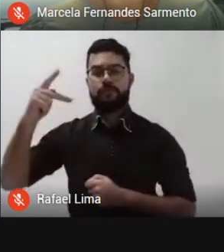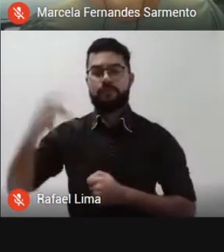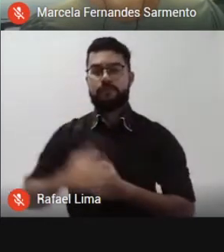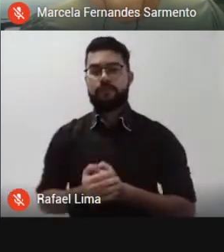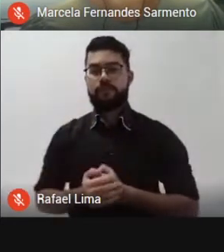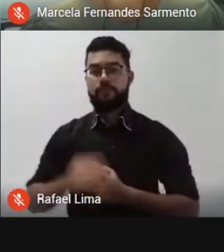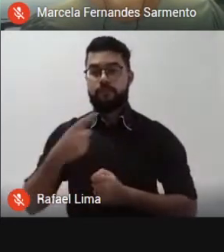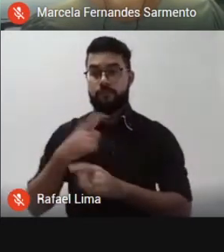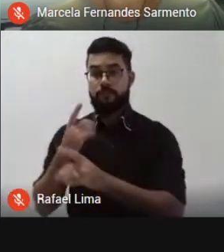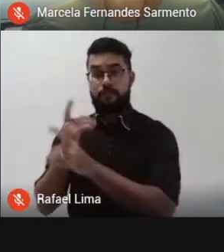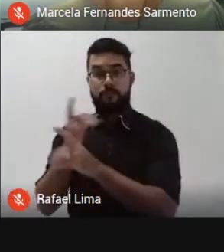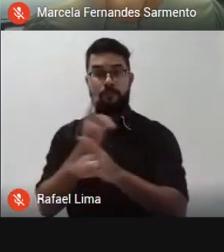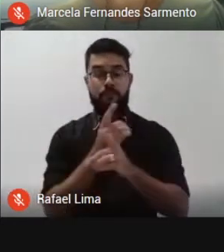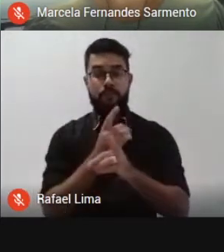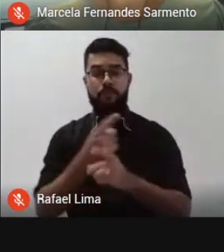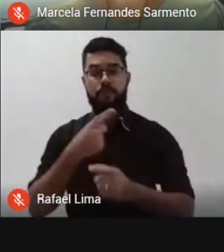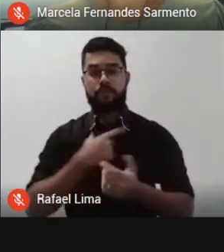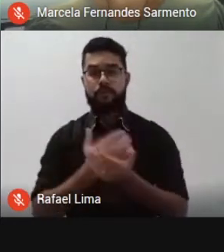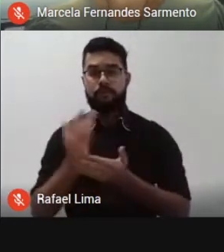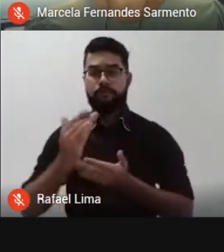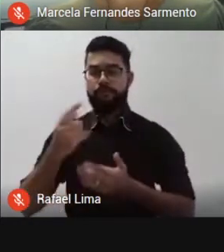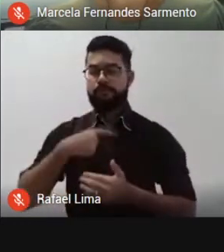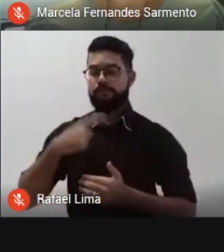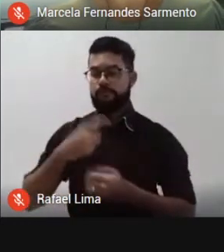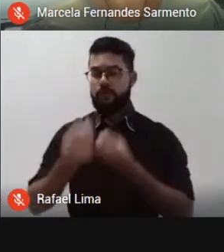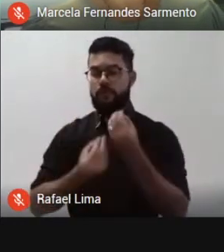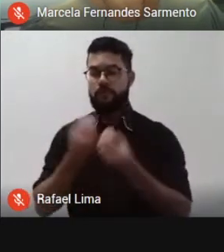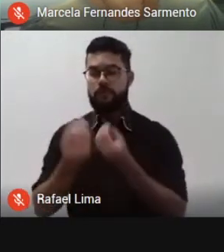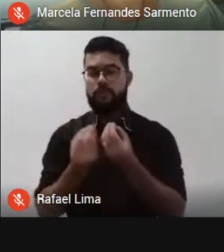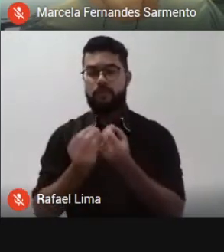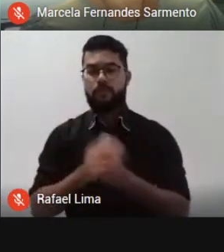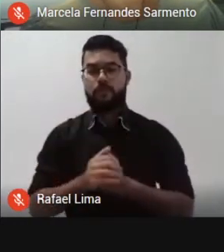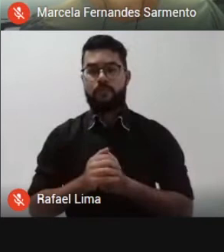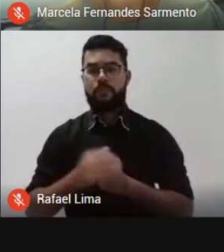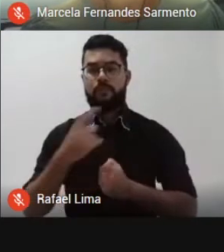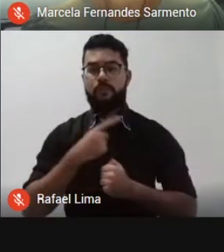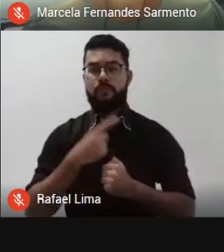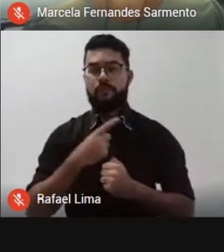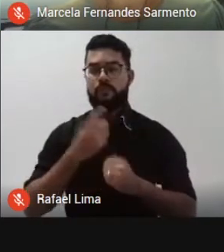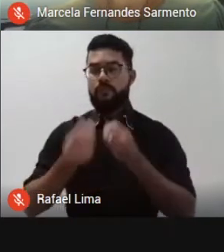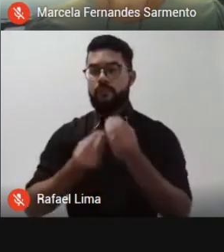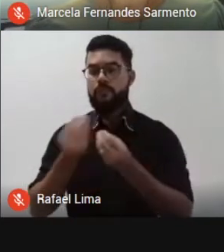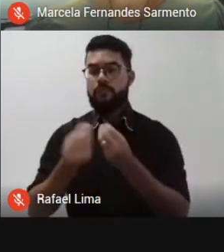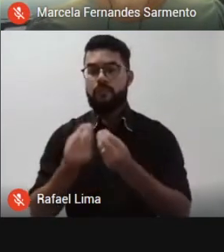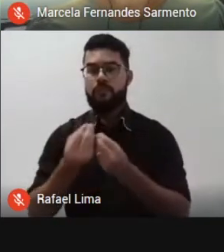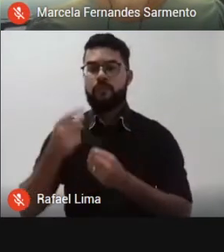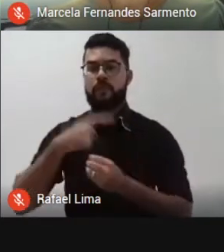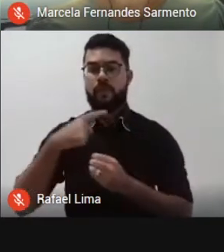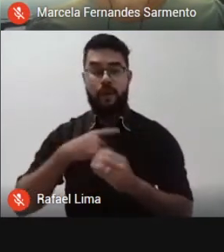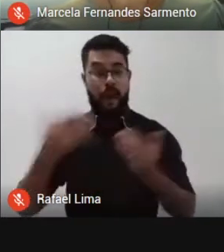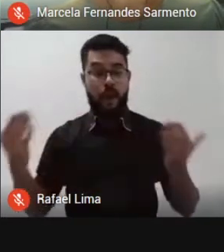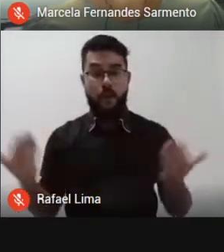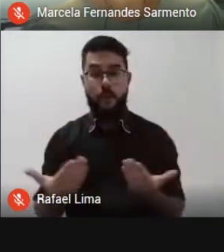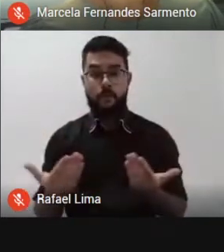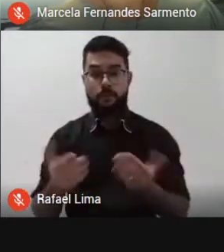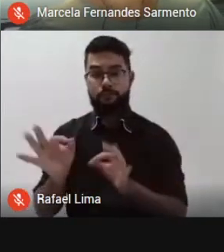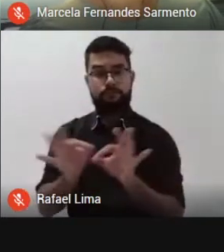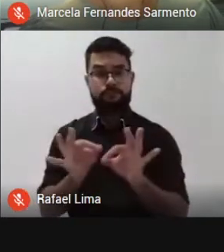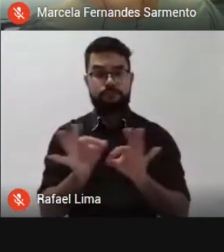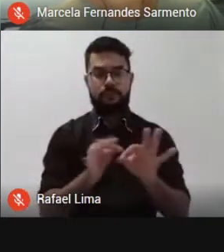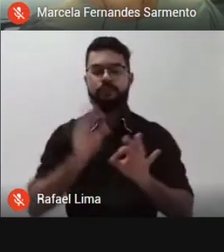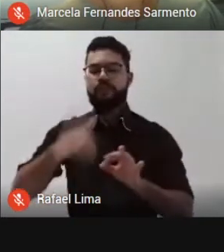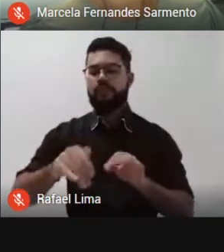evento, elas falaram, Roberta, a gente tem que fazer o Parklet. Não tem como, a gente tem que fazer. Nessa época, a gente já trabalhava aqui,